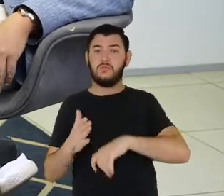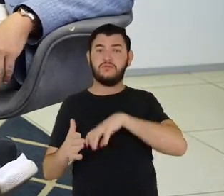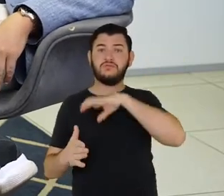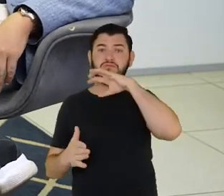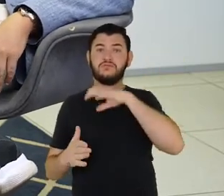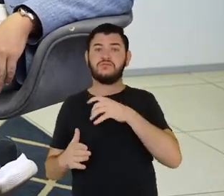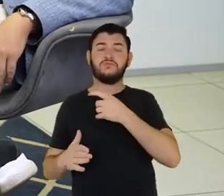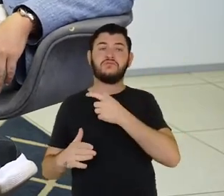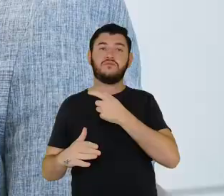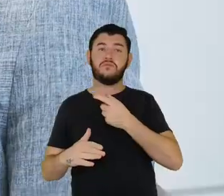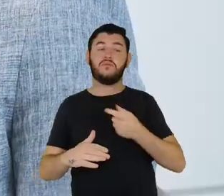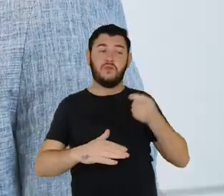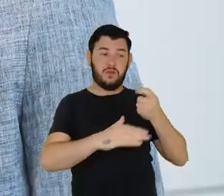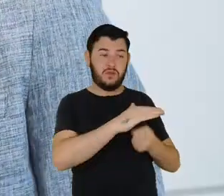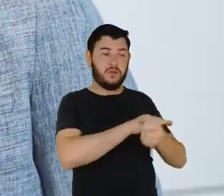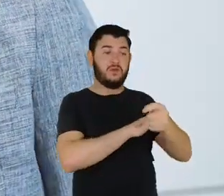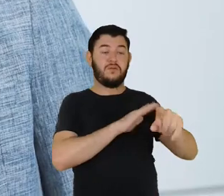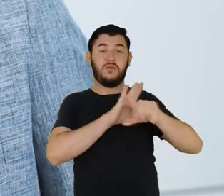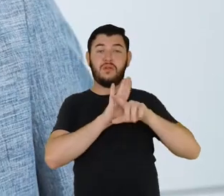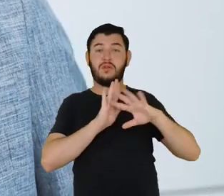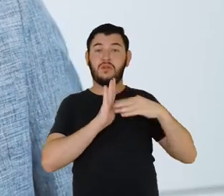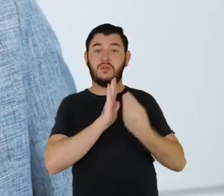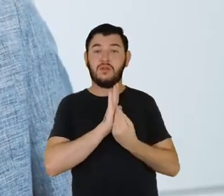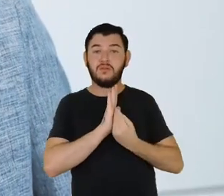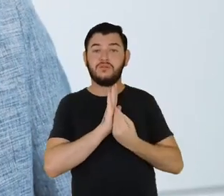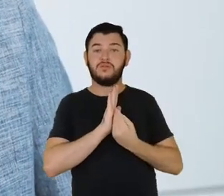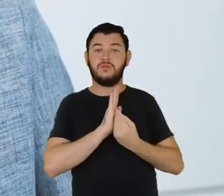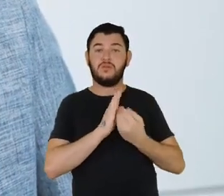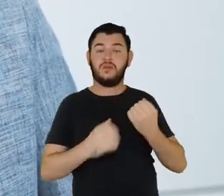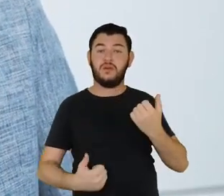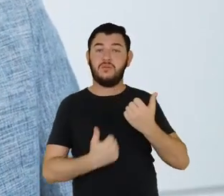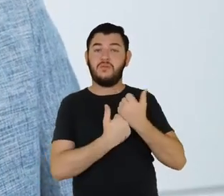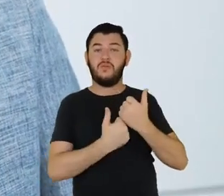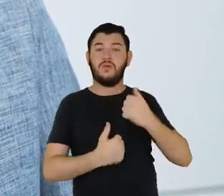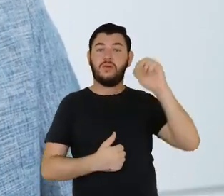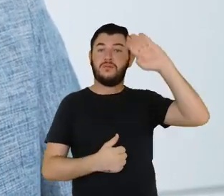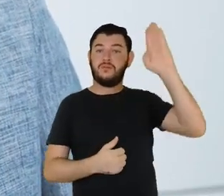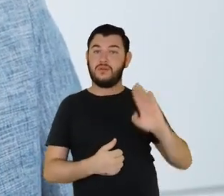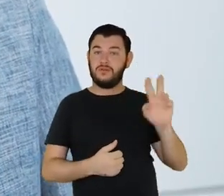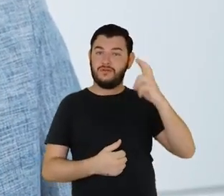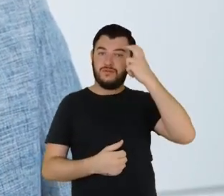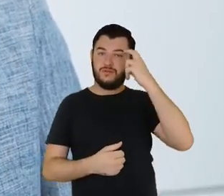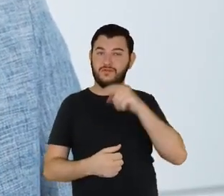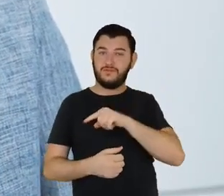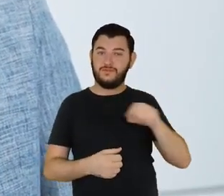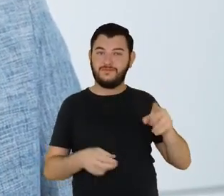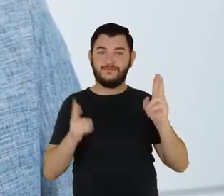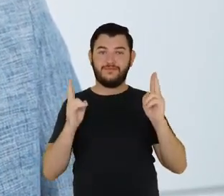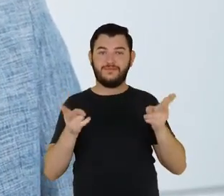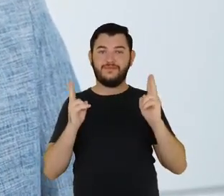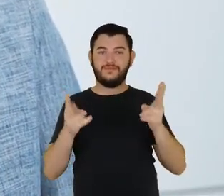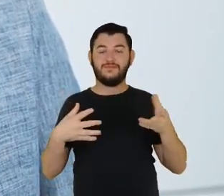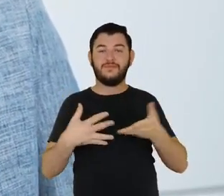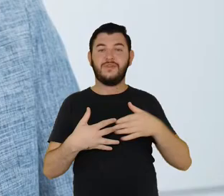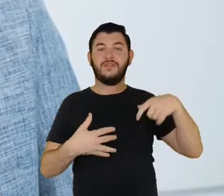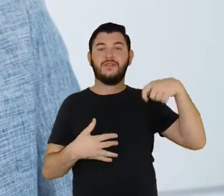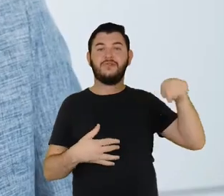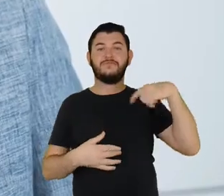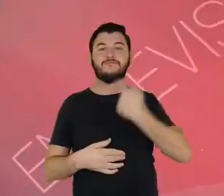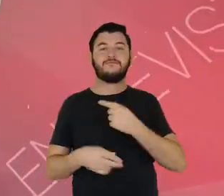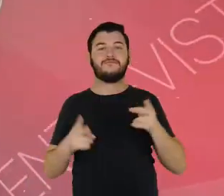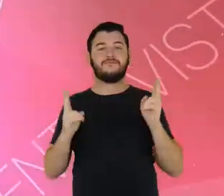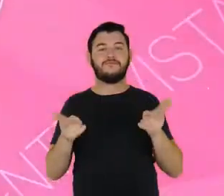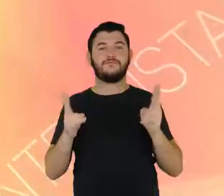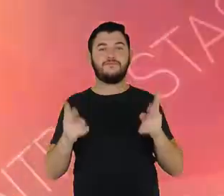patrocinador da cultura brasileira. Você continua com a gente, porque depois do intervalo a gente continua aqui no Café PT com o ator José de Abreu. Não sai